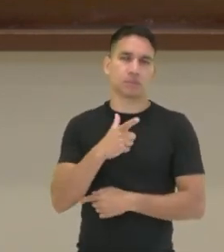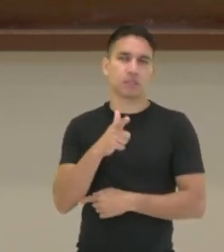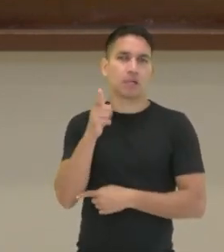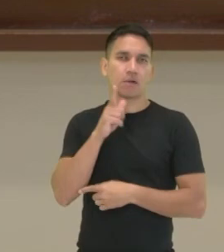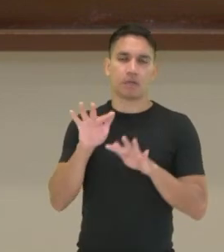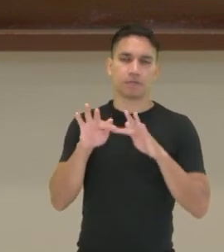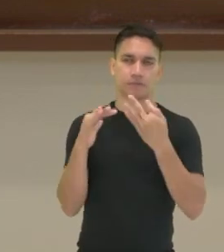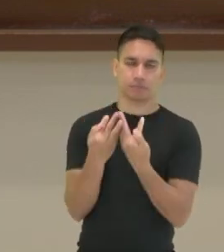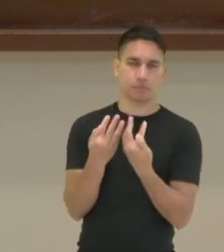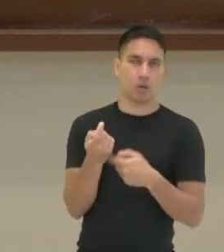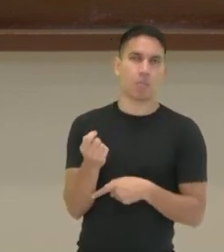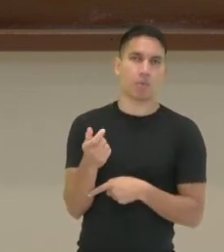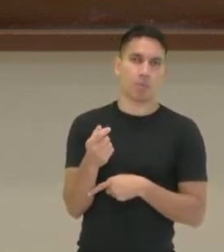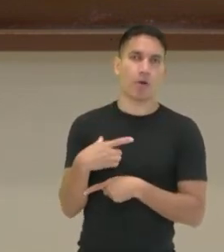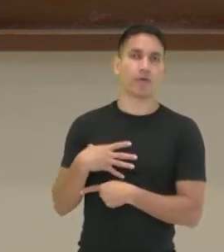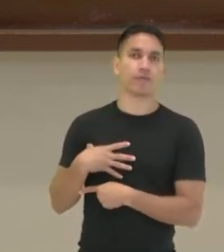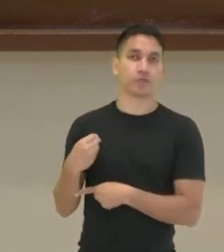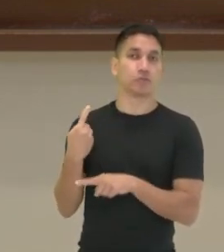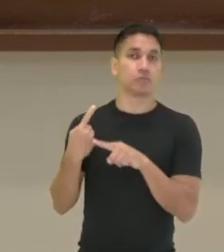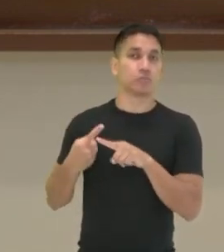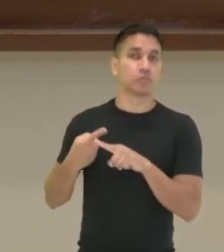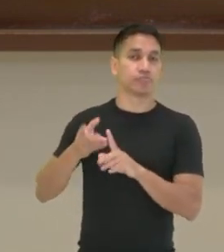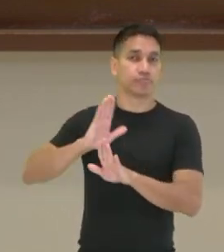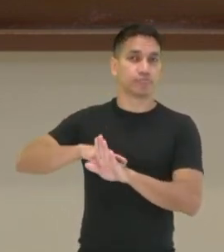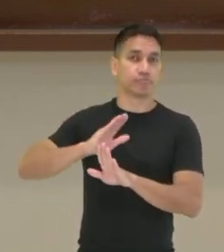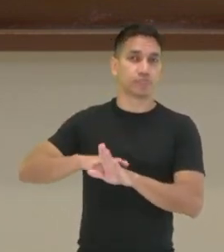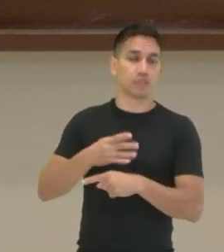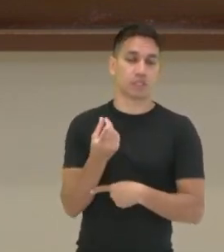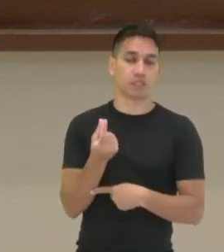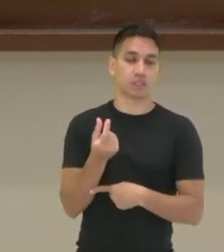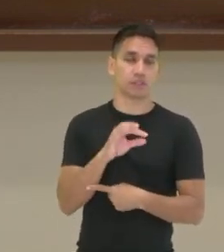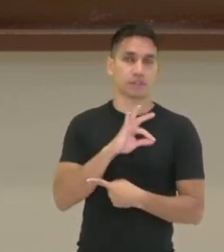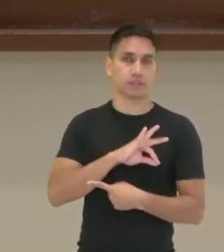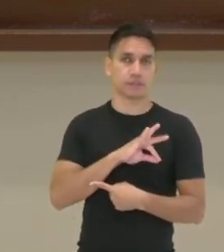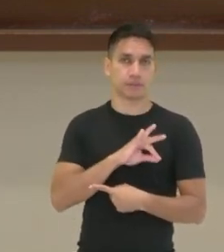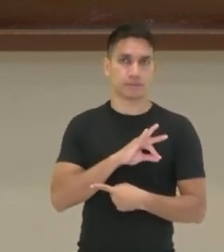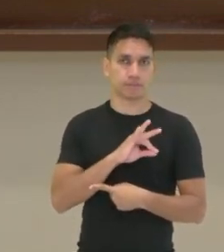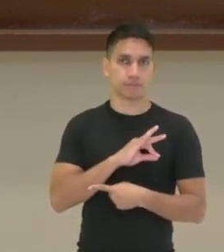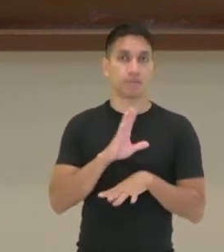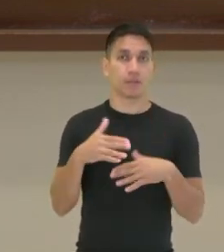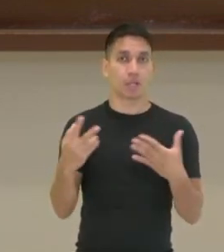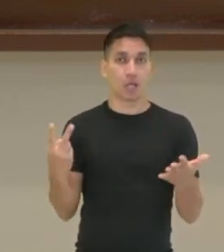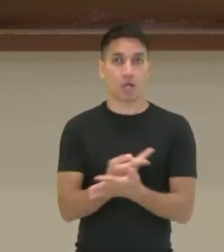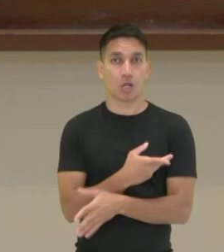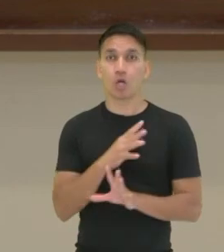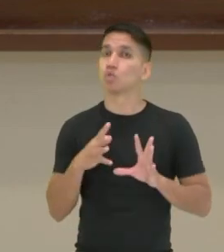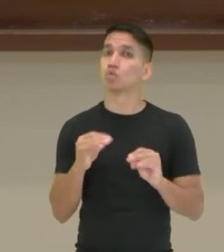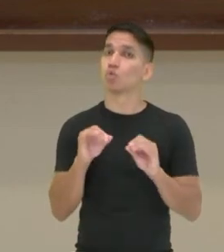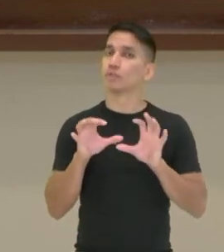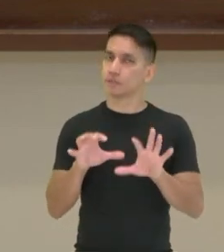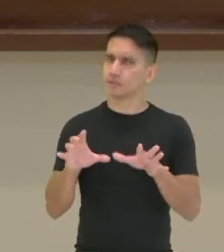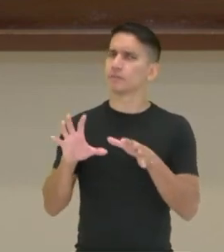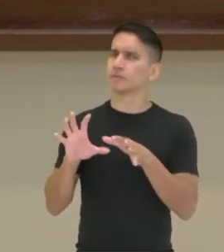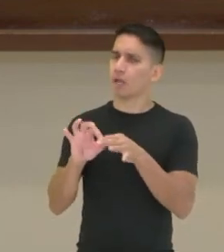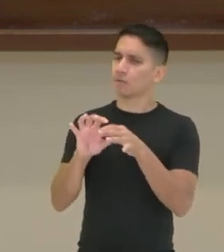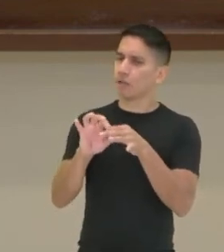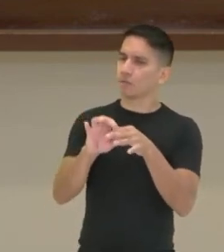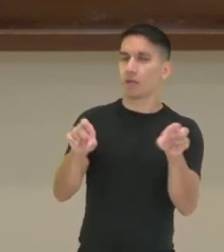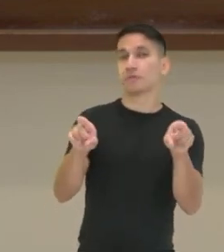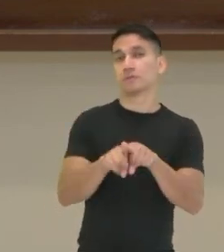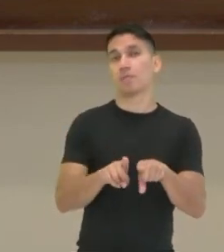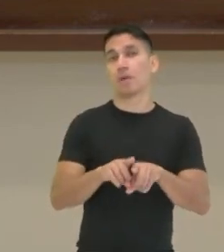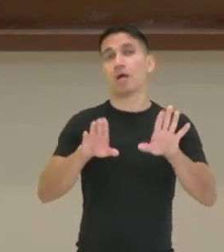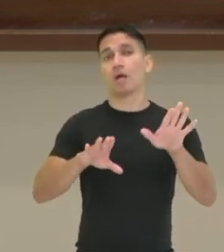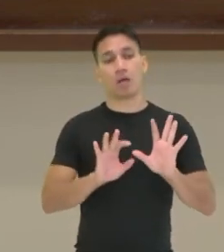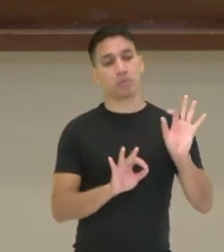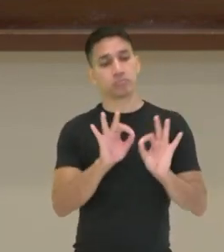poucos filhos por conta da sua renda. Então, tudo isso é levado em conta no planejamento